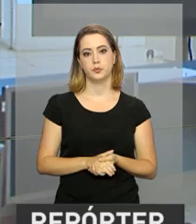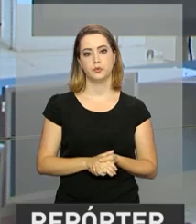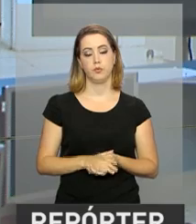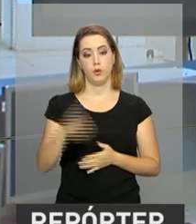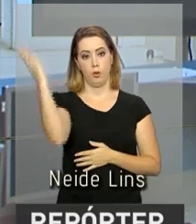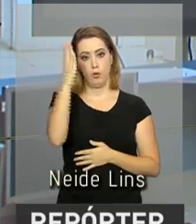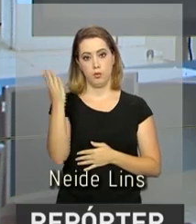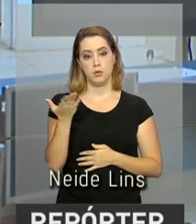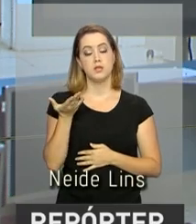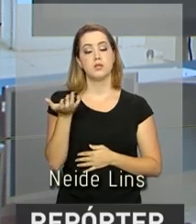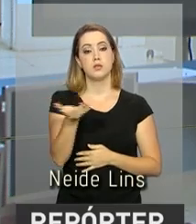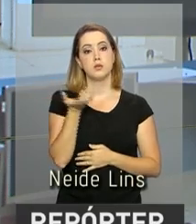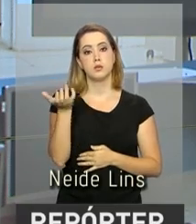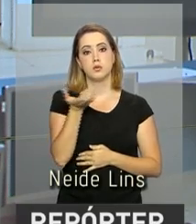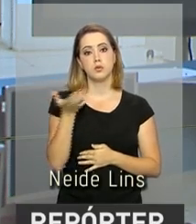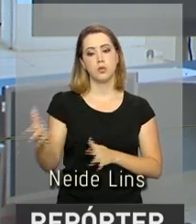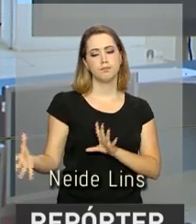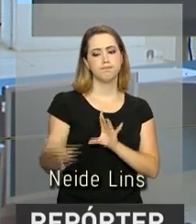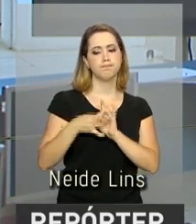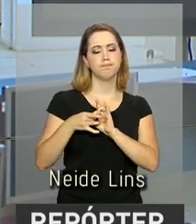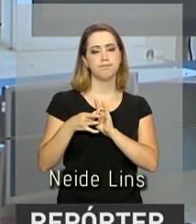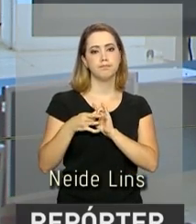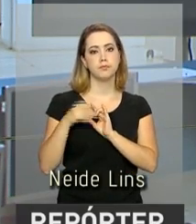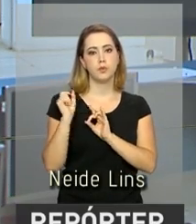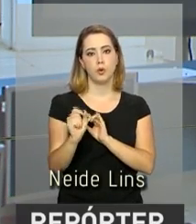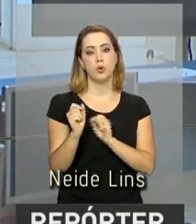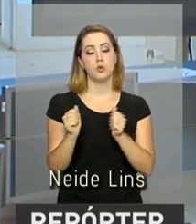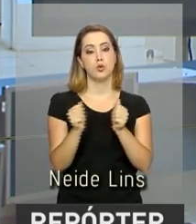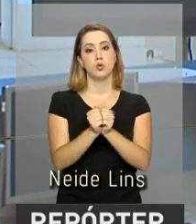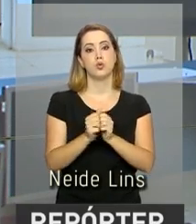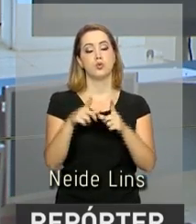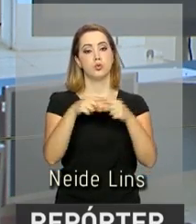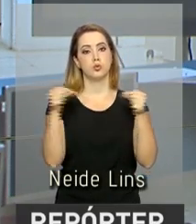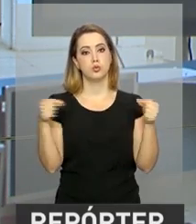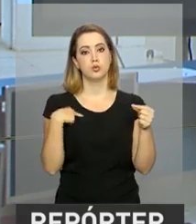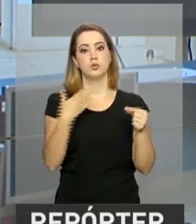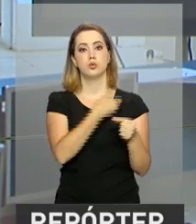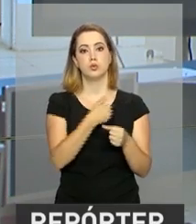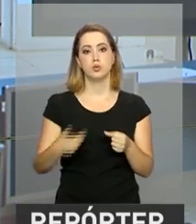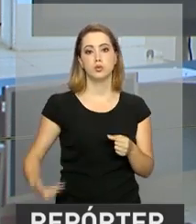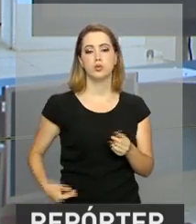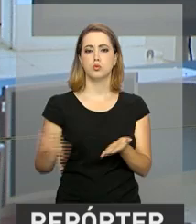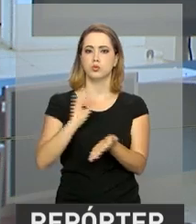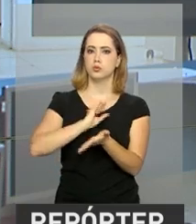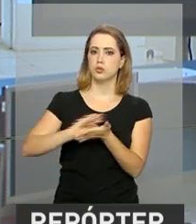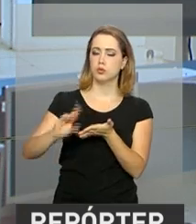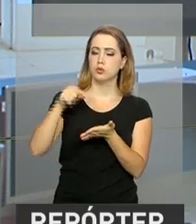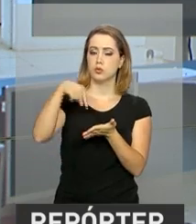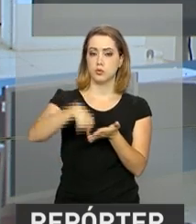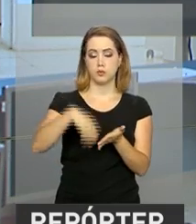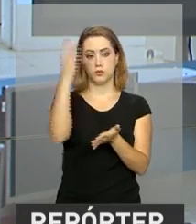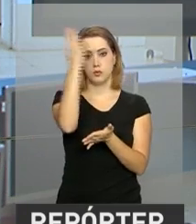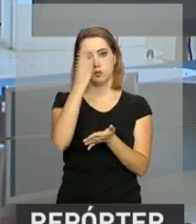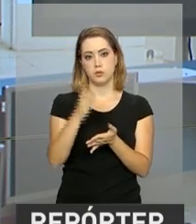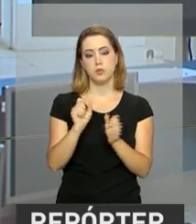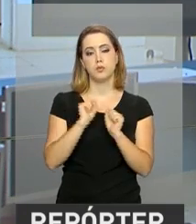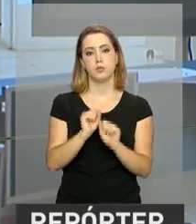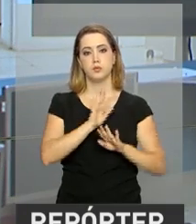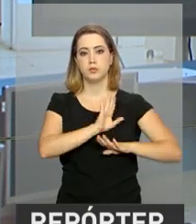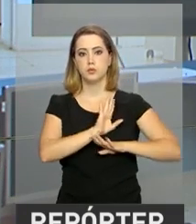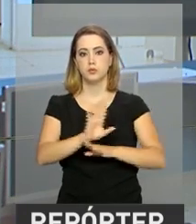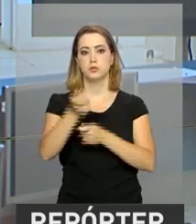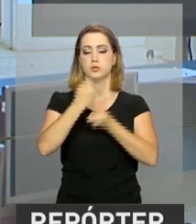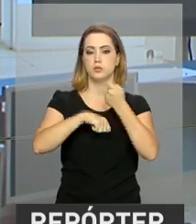Brasil Quer estreitar as relações com o Japão para o governo os investimentos do país asiático podem ajudar a economia brasileira ampliar o